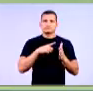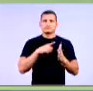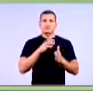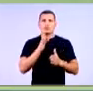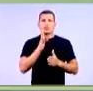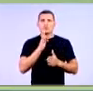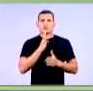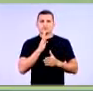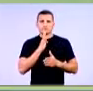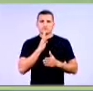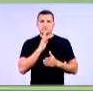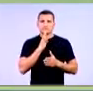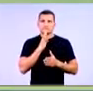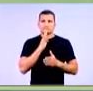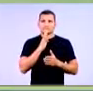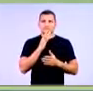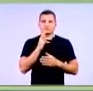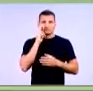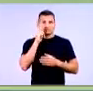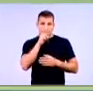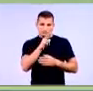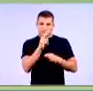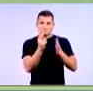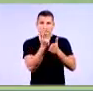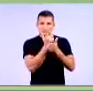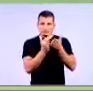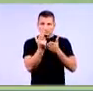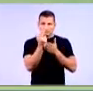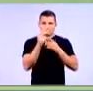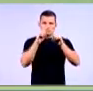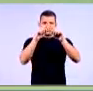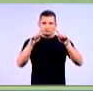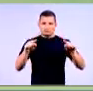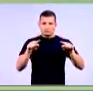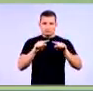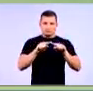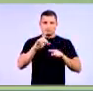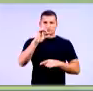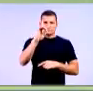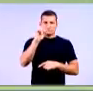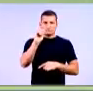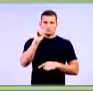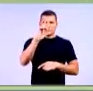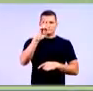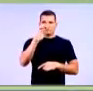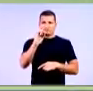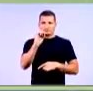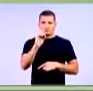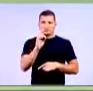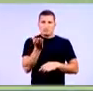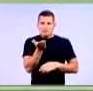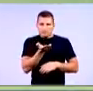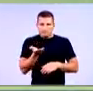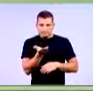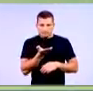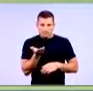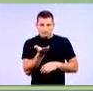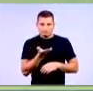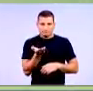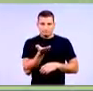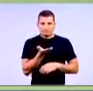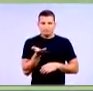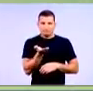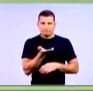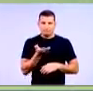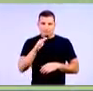conhecimento, né? Então, veja bem aqui nessa pirâmide que o dado ele está na base, né? Ou seja, o dado ele está ali